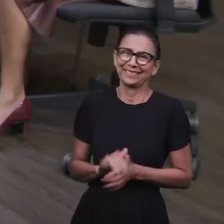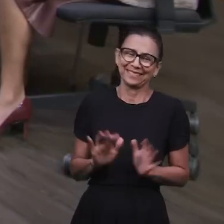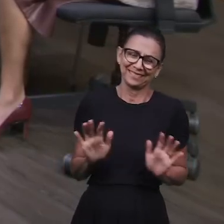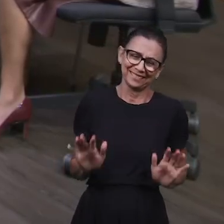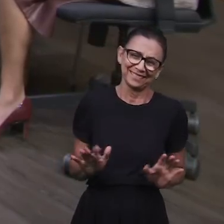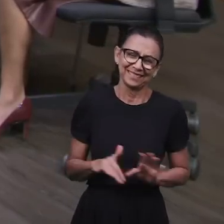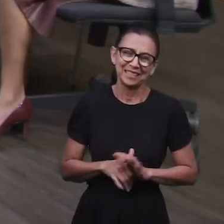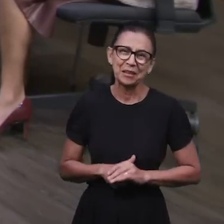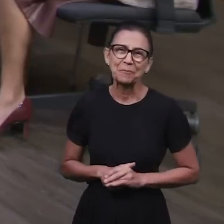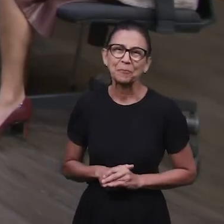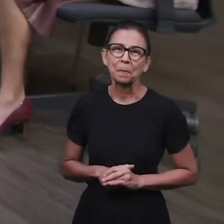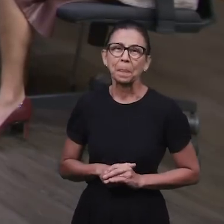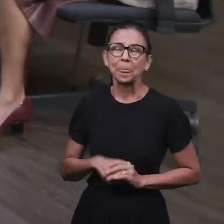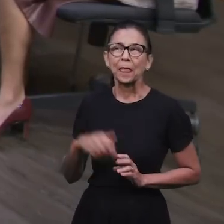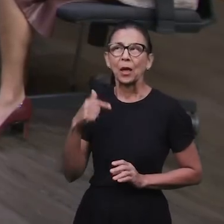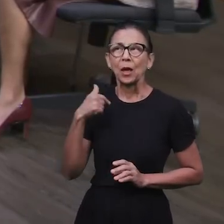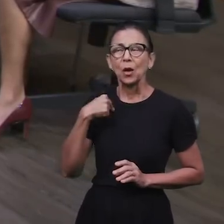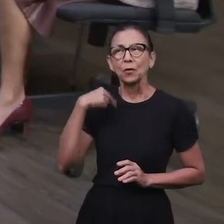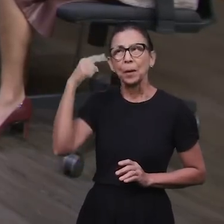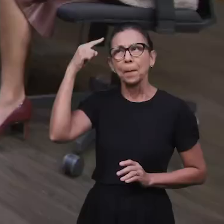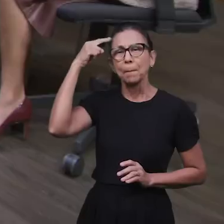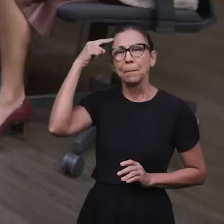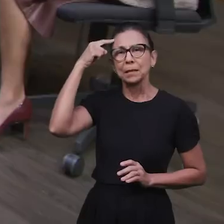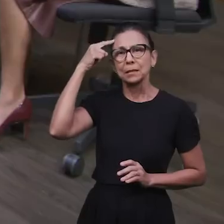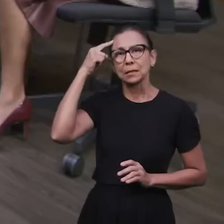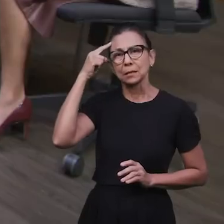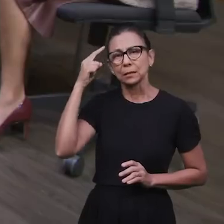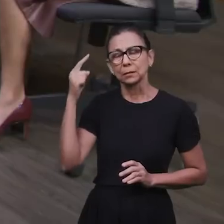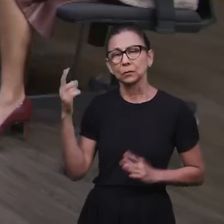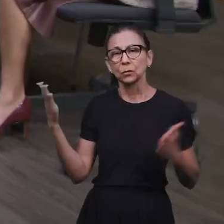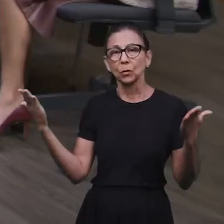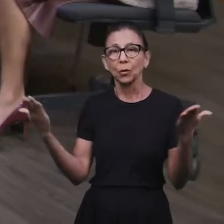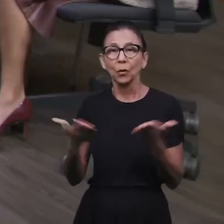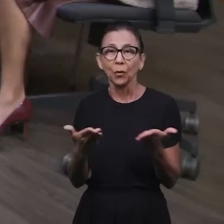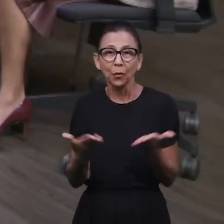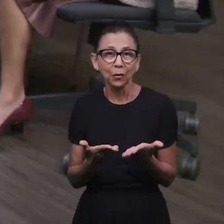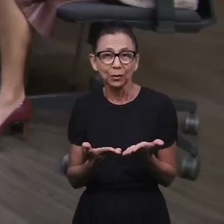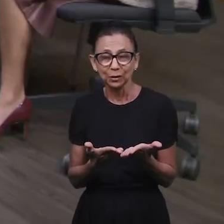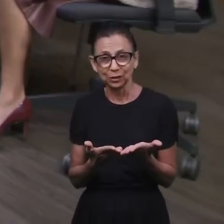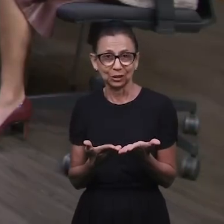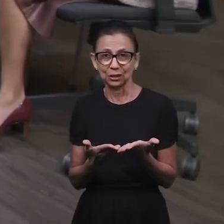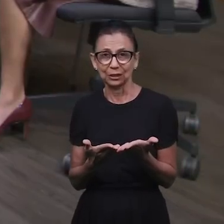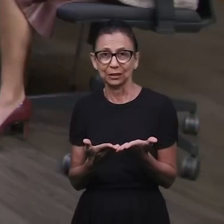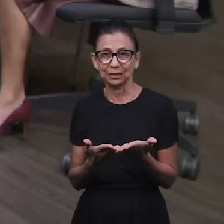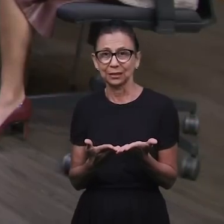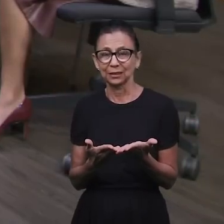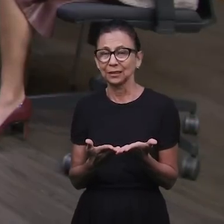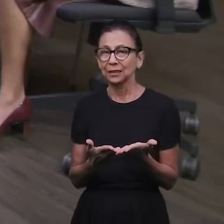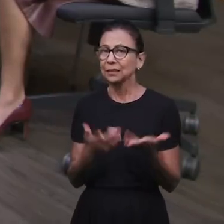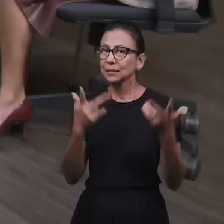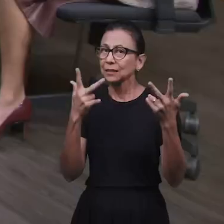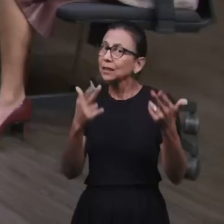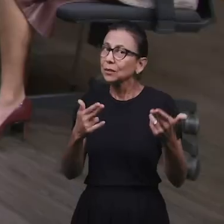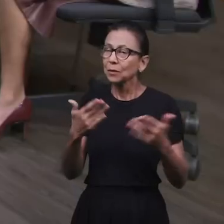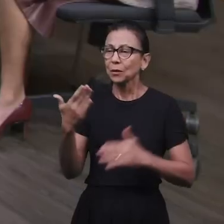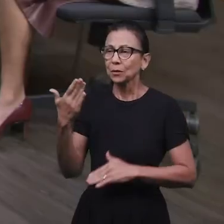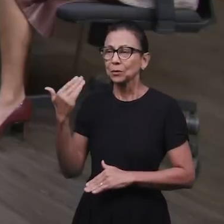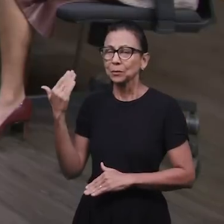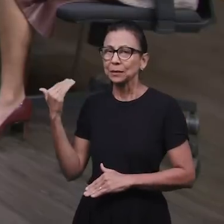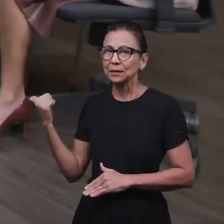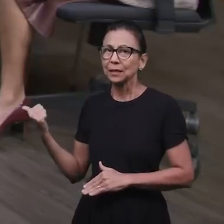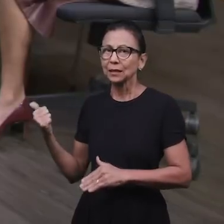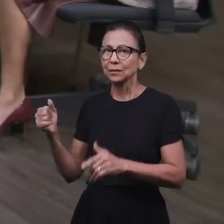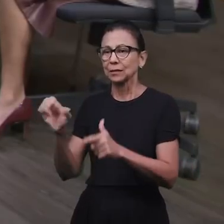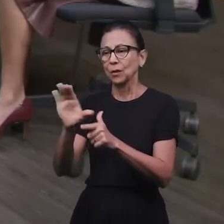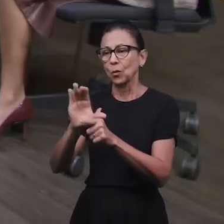né? Falando, né, no contexto, para o jovem ele está vivendo tudo isso também, né? Dentro das redes sociais, dentro das